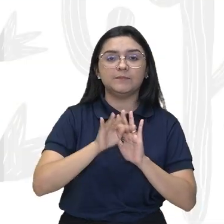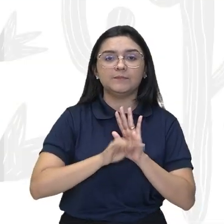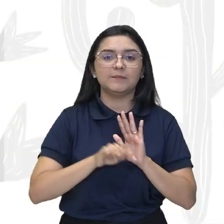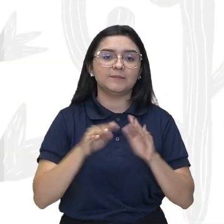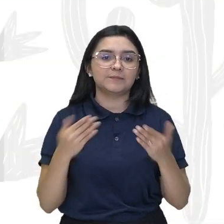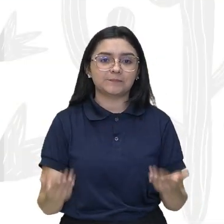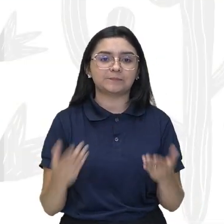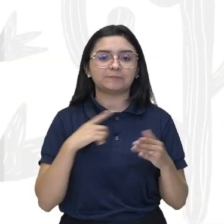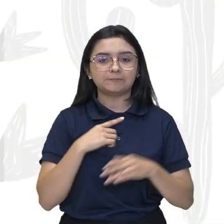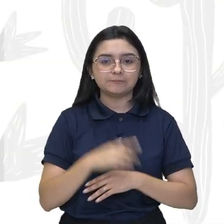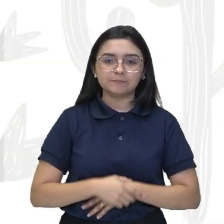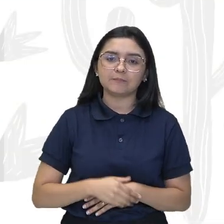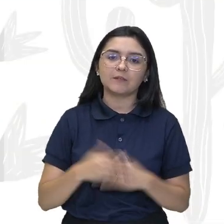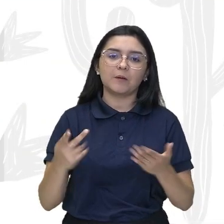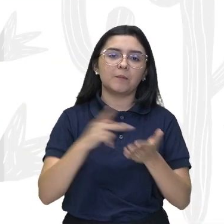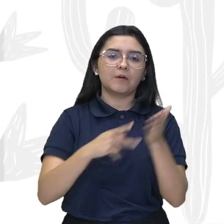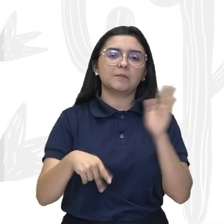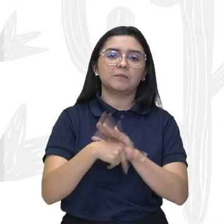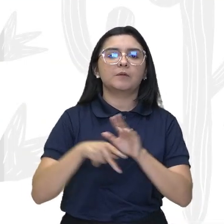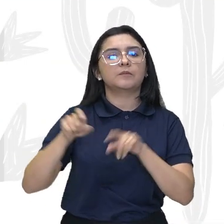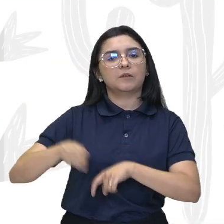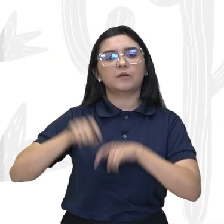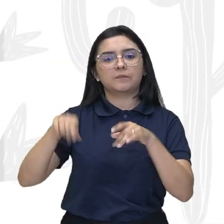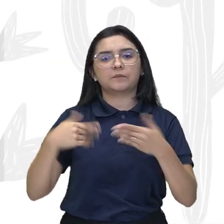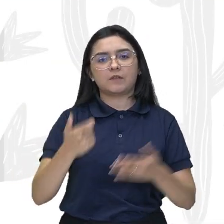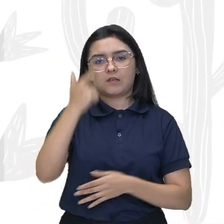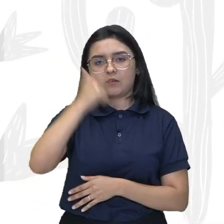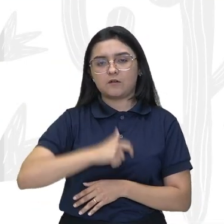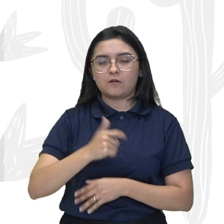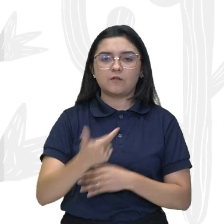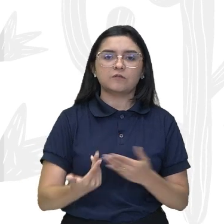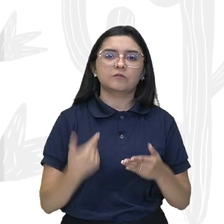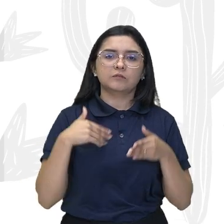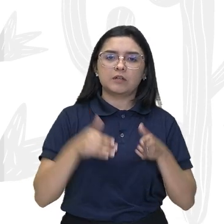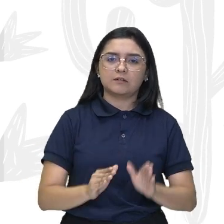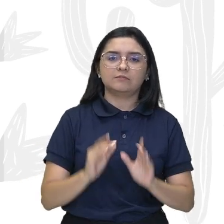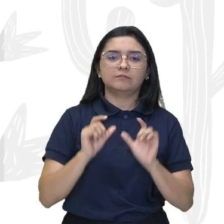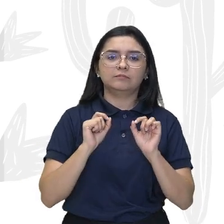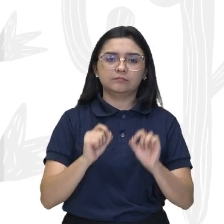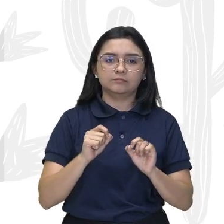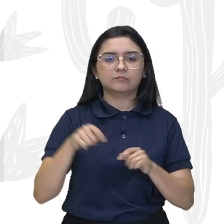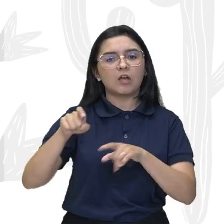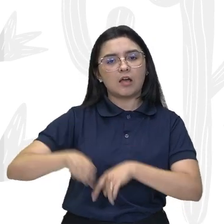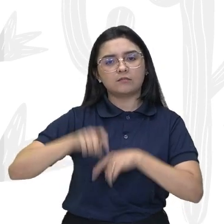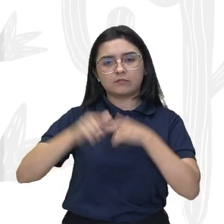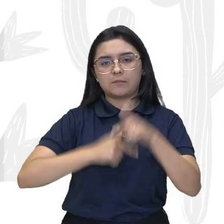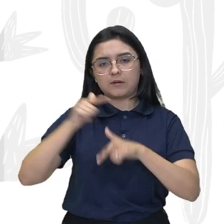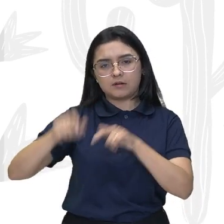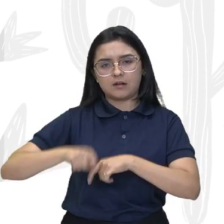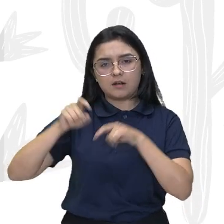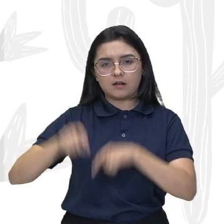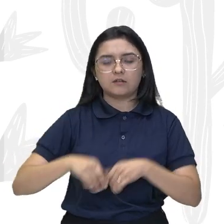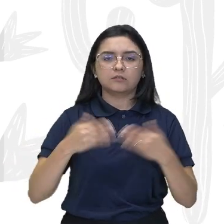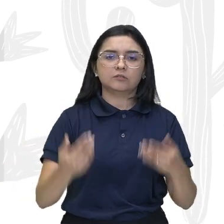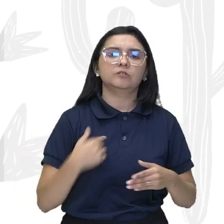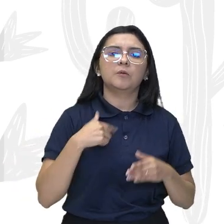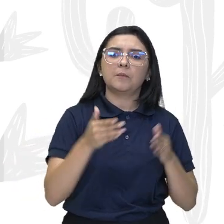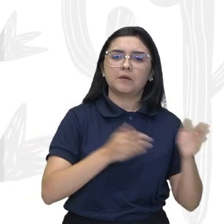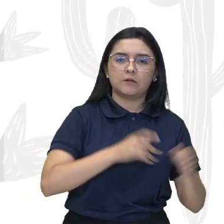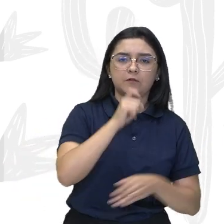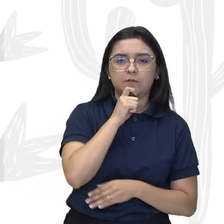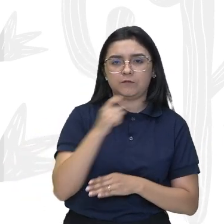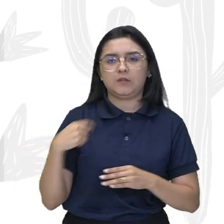lá? O Poeta da Roça. Sou fio das matas, cantor de mão grossa. Trabalho na roça de inverno e de estio. A